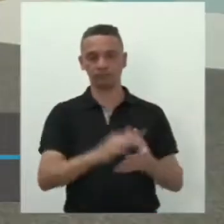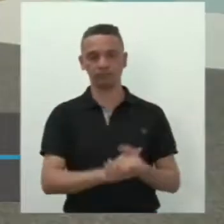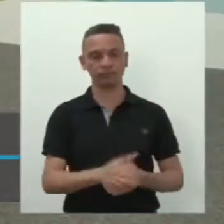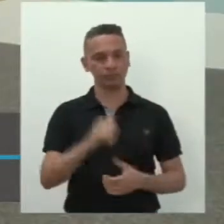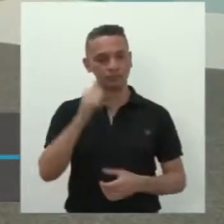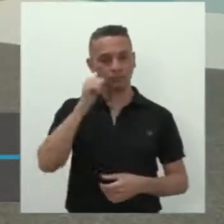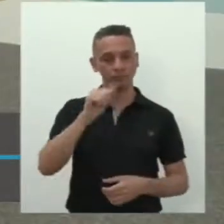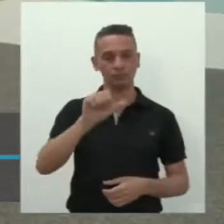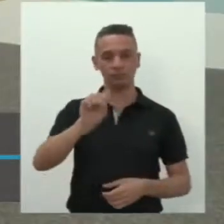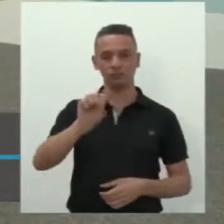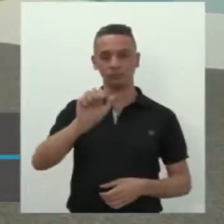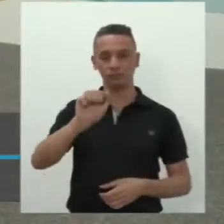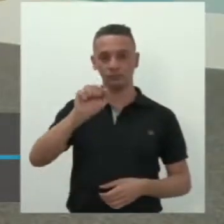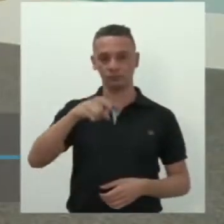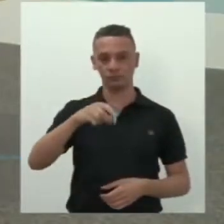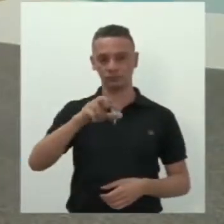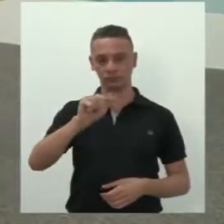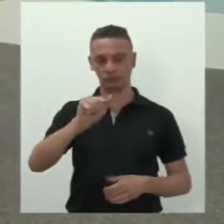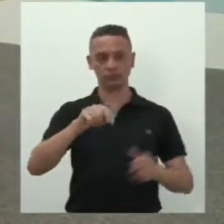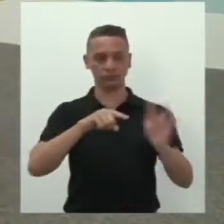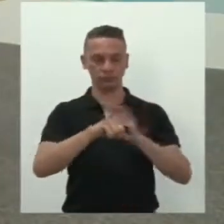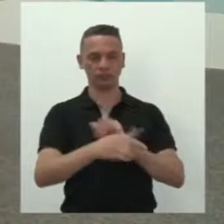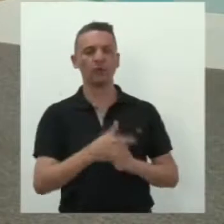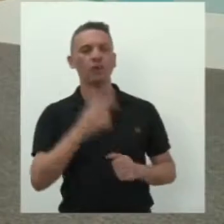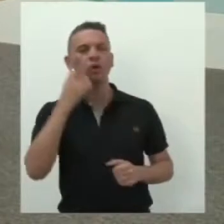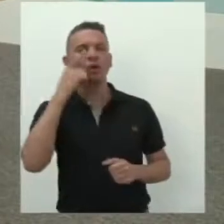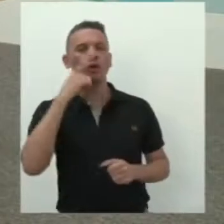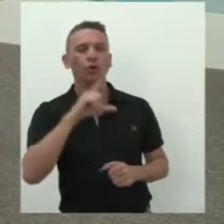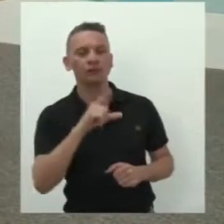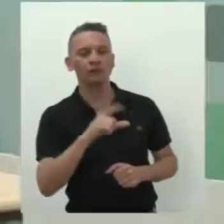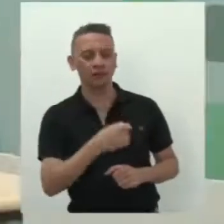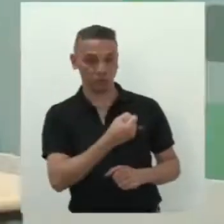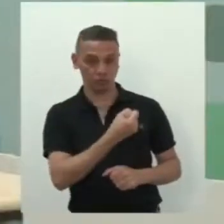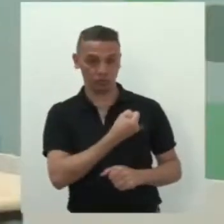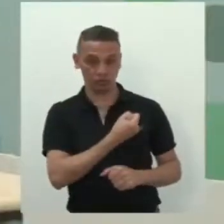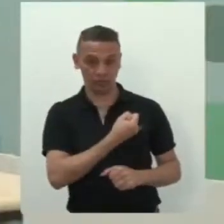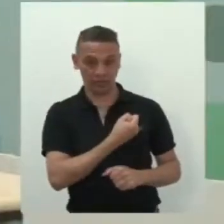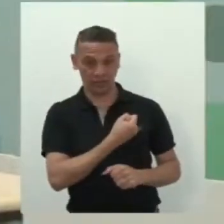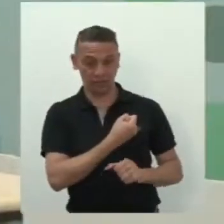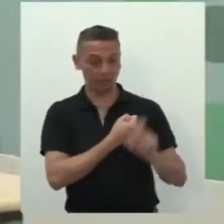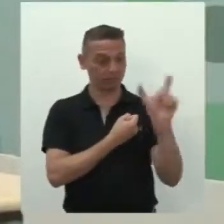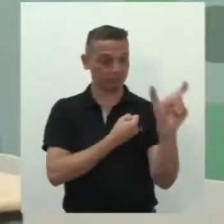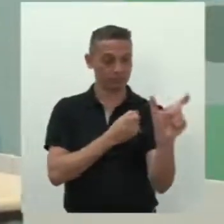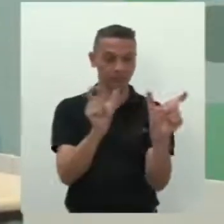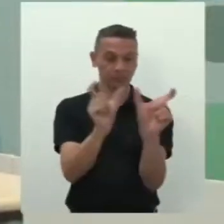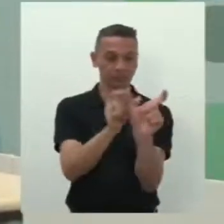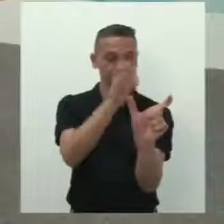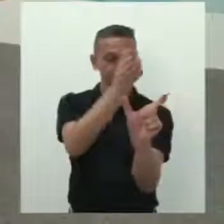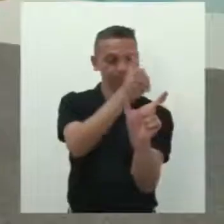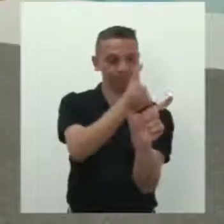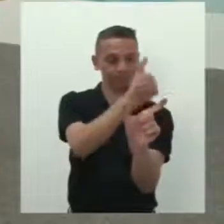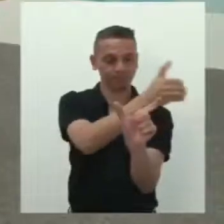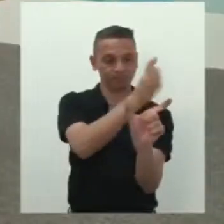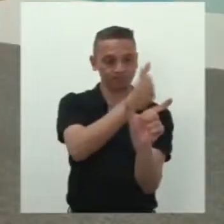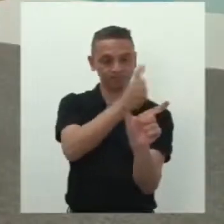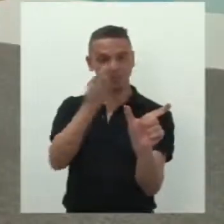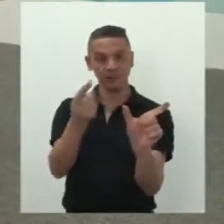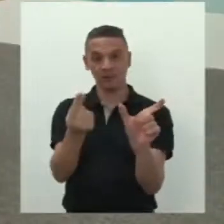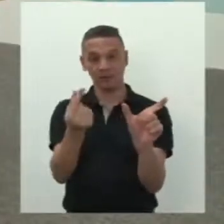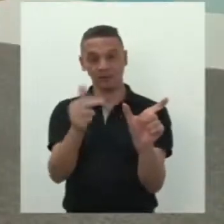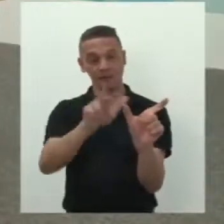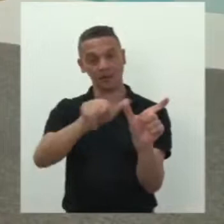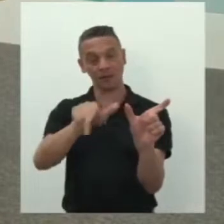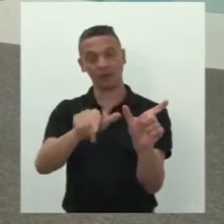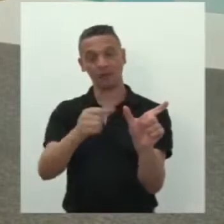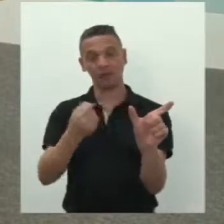Sandra coloca aqui, eu consigo dividir uma célula para ter 2 valores diferentes? Como assim, 2 valores diferentes?